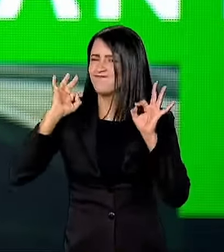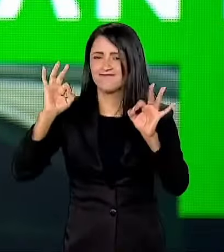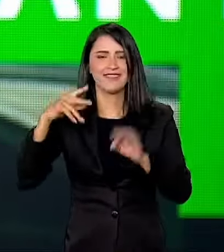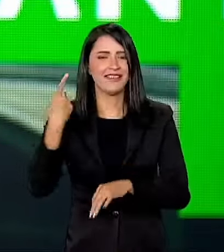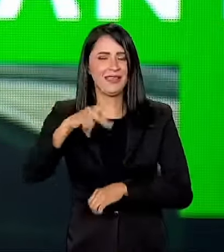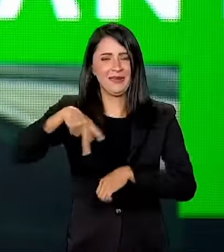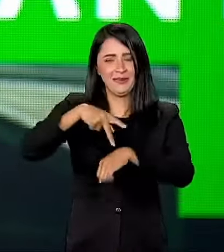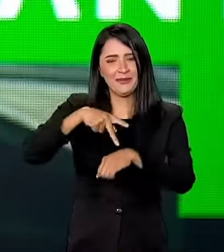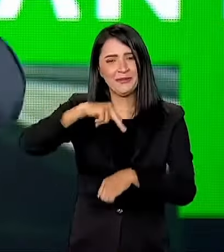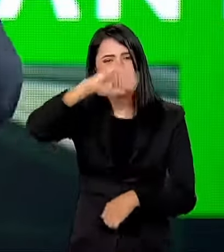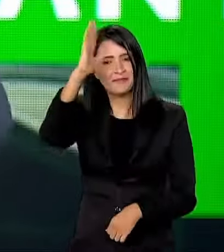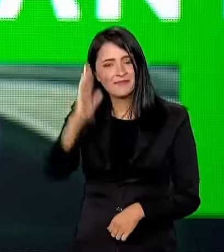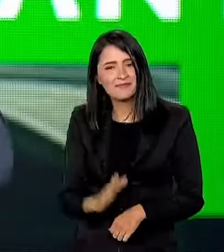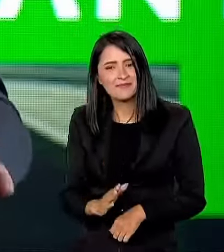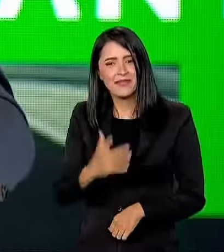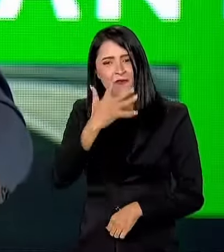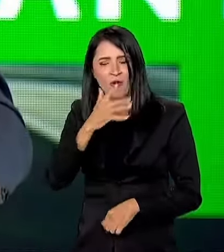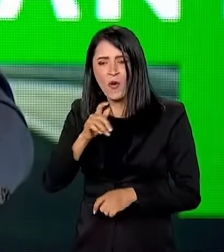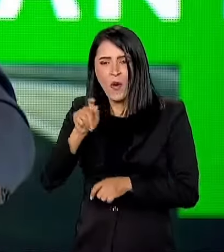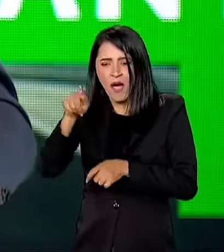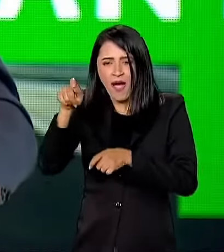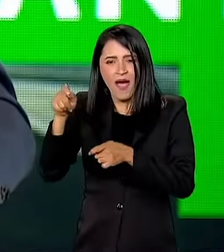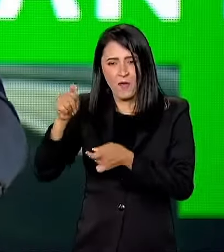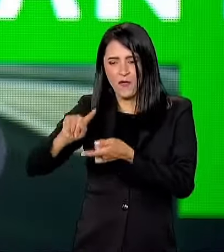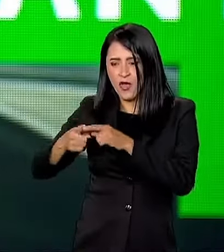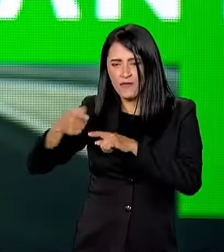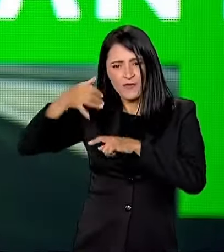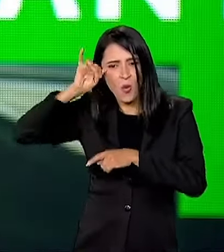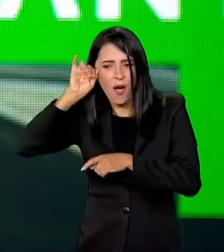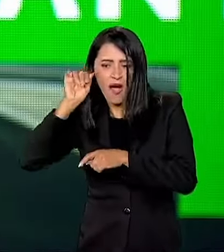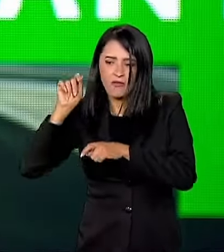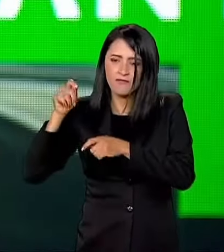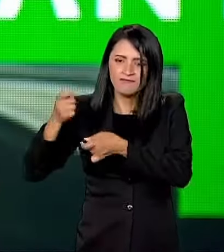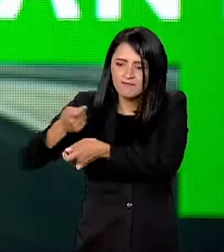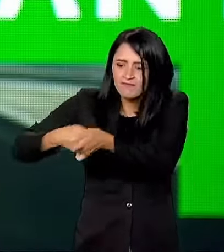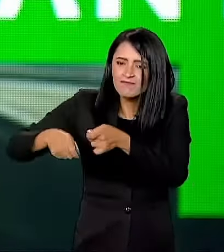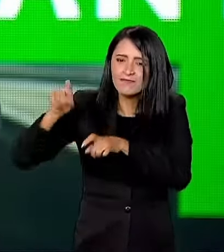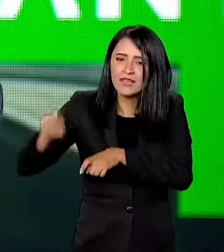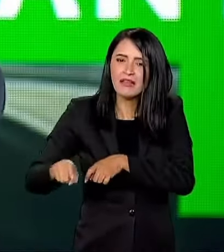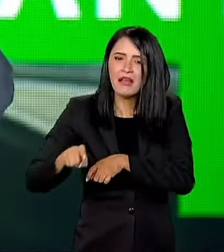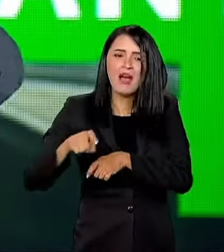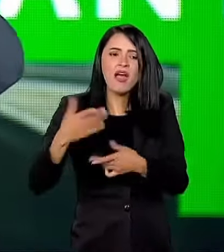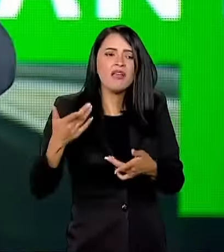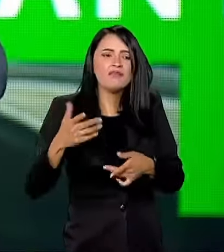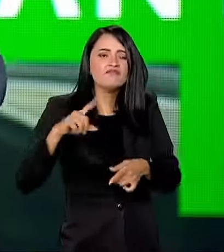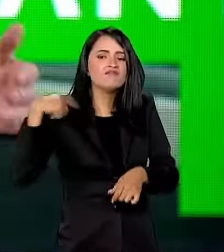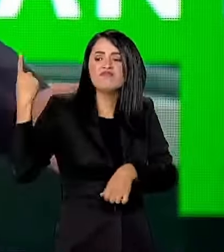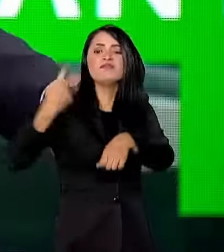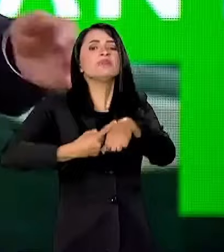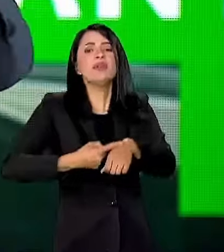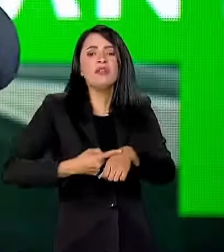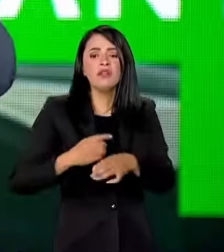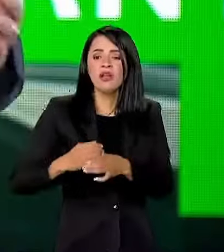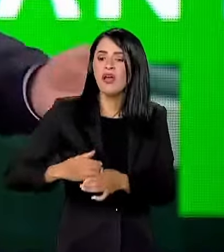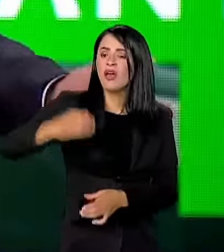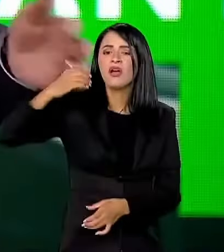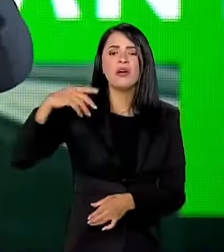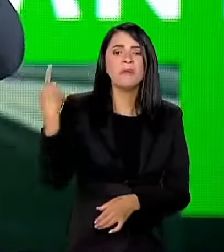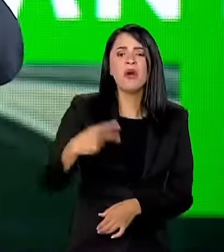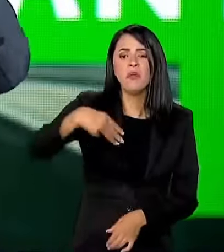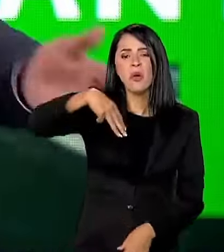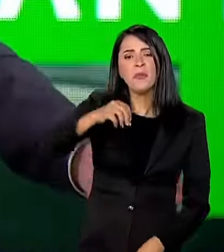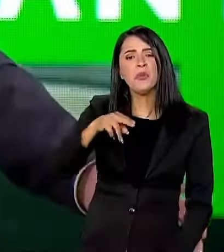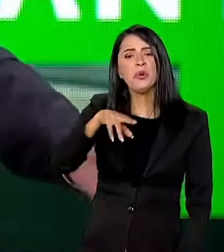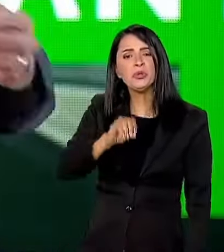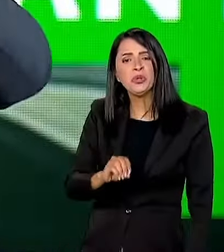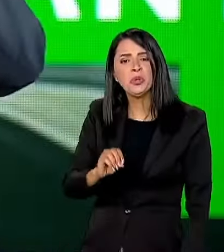sabe, o agronegócio desse país. Ou seja, de repente a cana era uma coisa da monocultura, que não gera emprego,